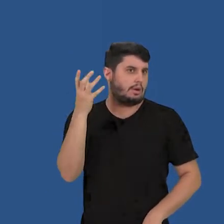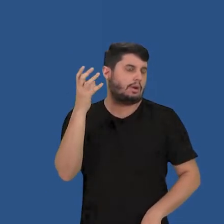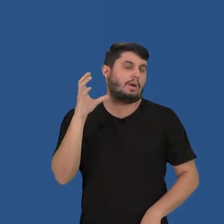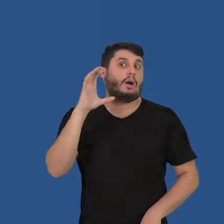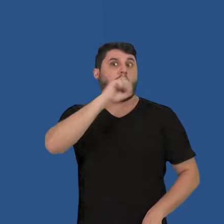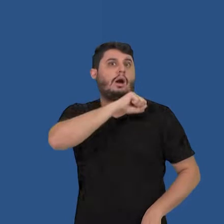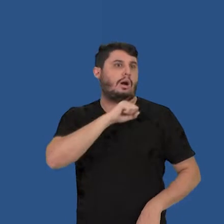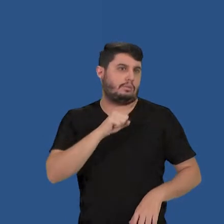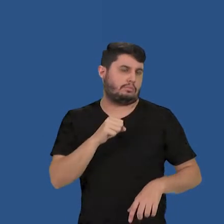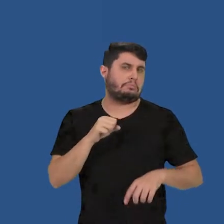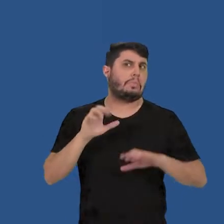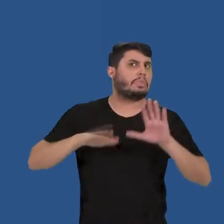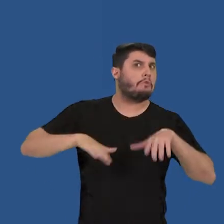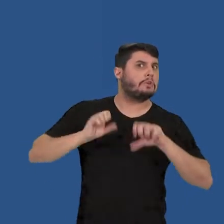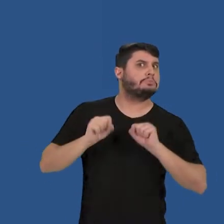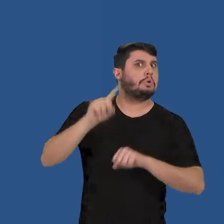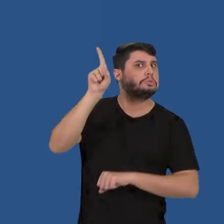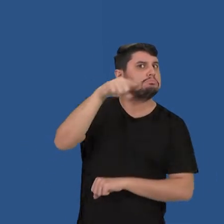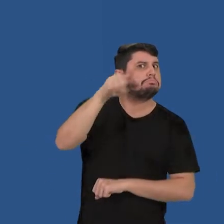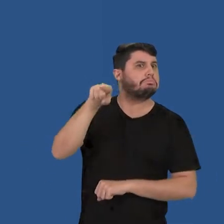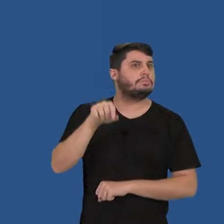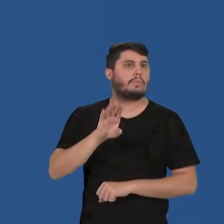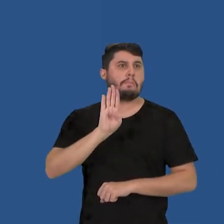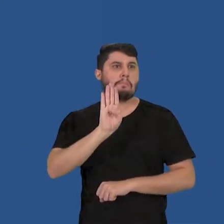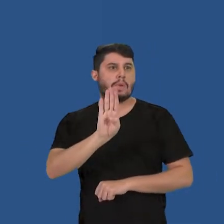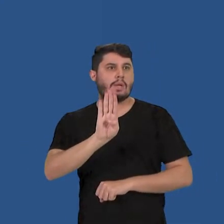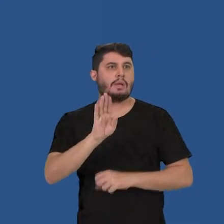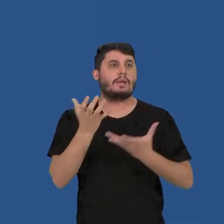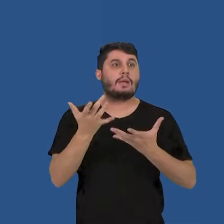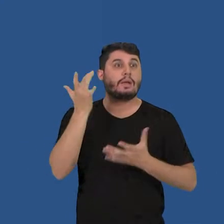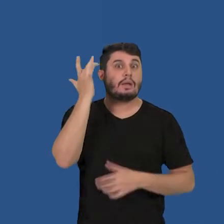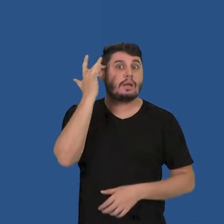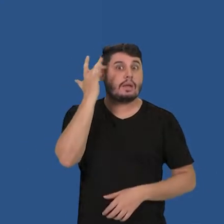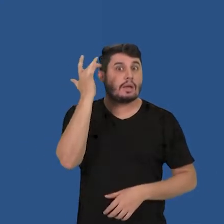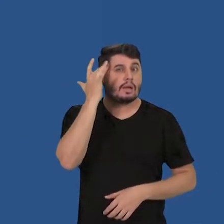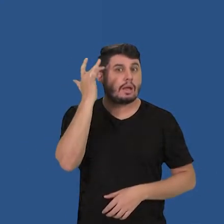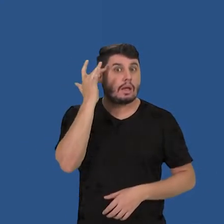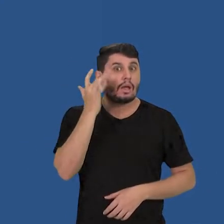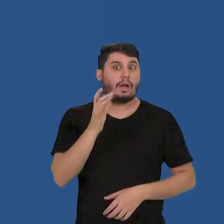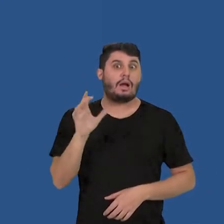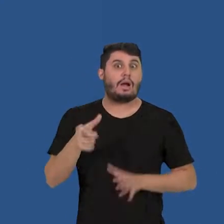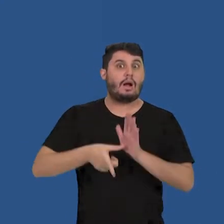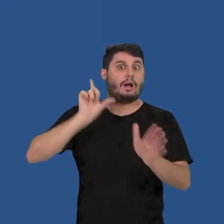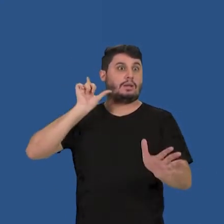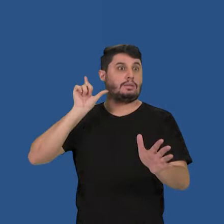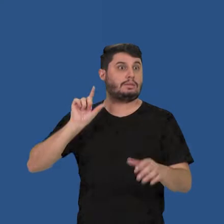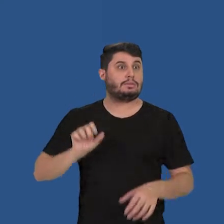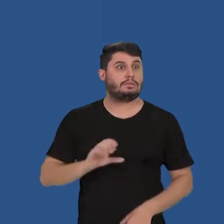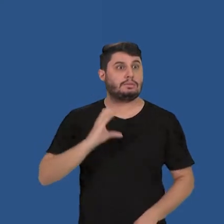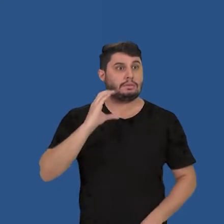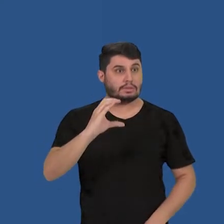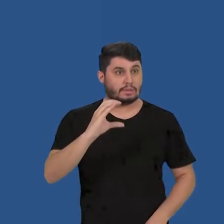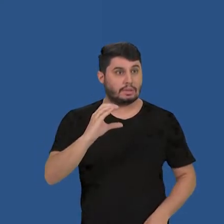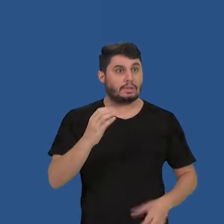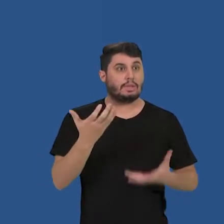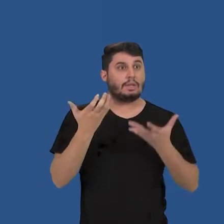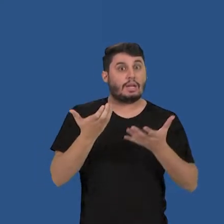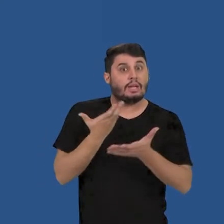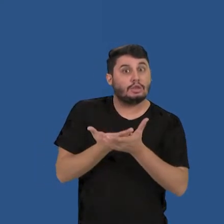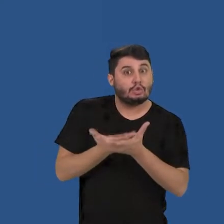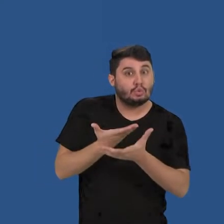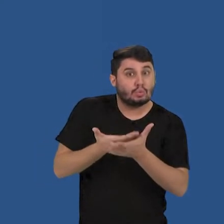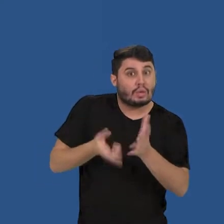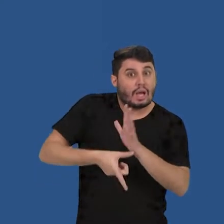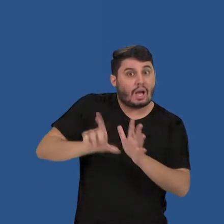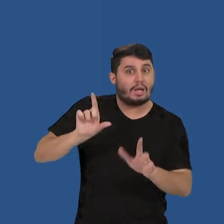gente a marcar essa. Quer que ele amadureça precocemente. Quer que ele estude aplicadamente, essa é uma armadilha também legal,